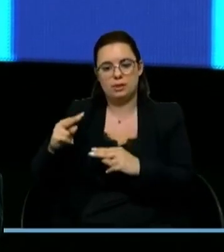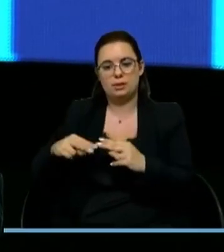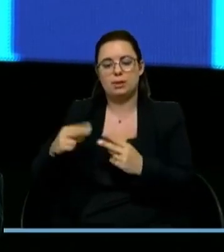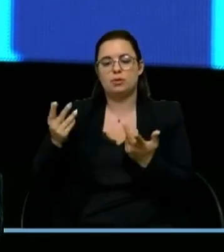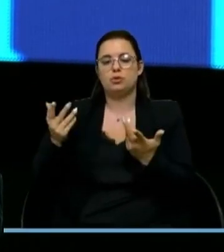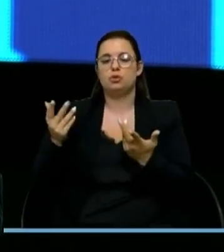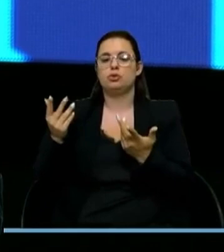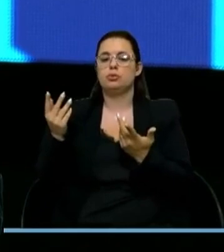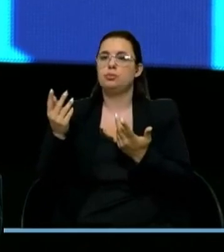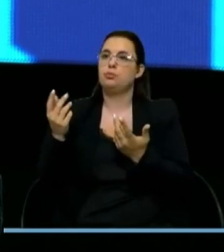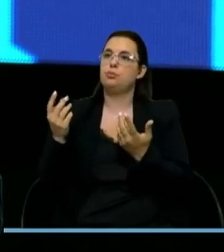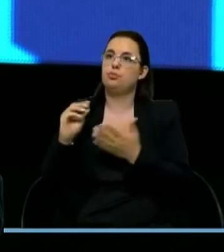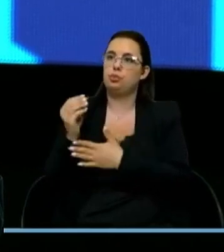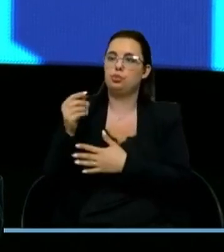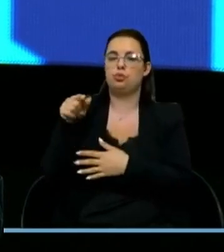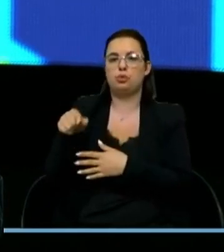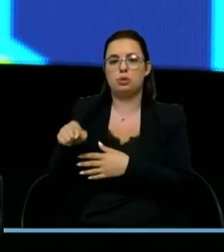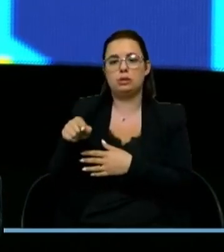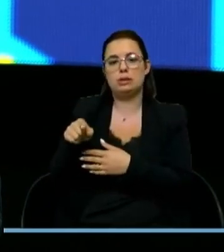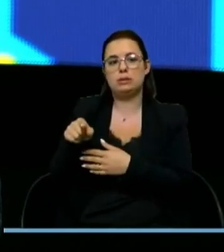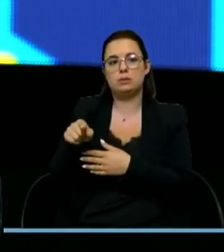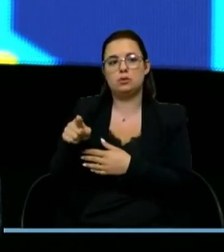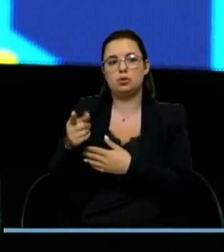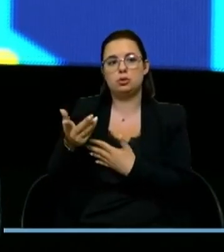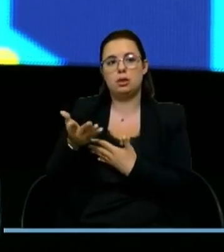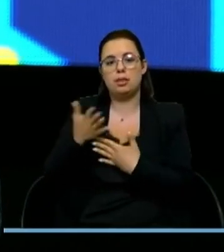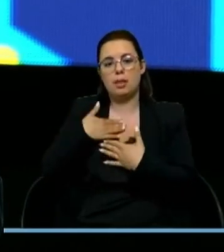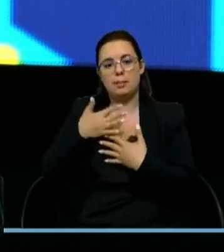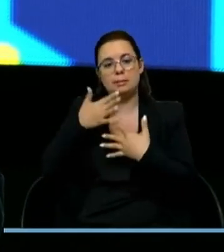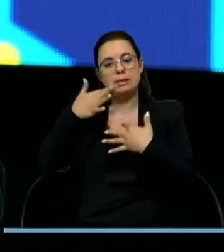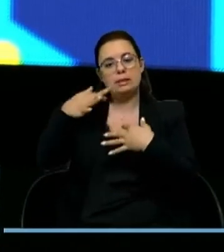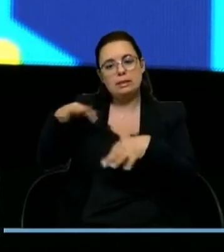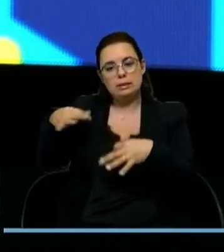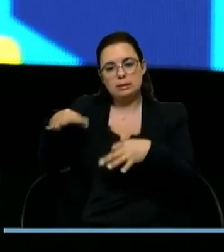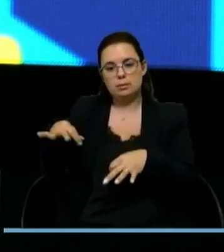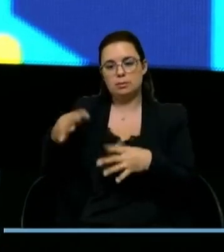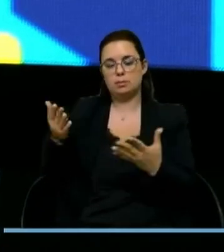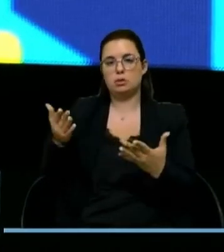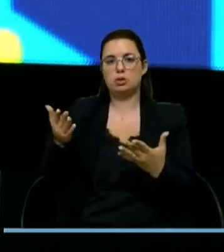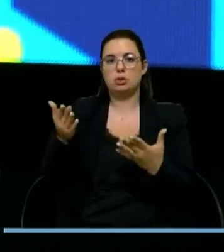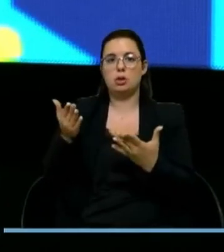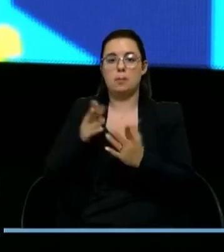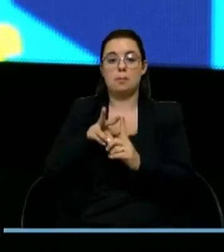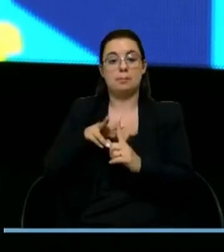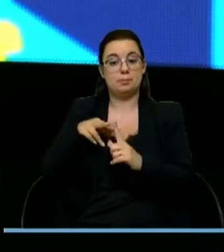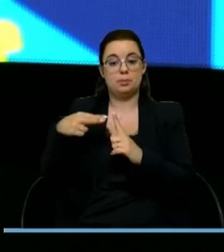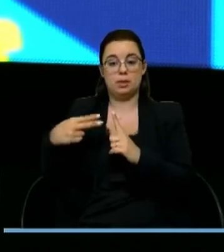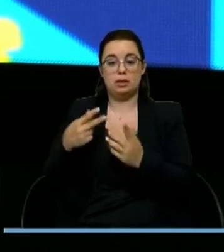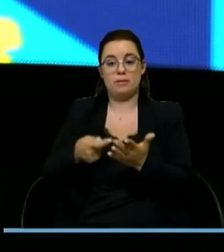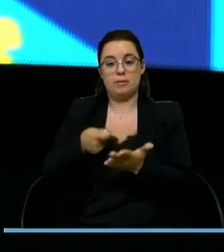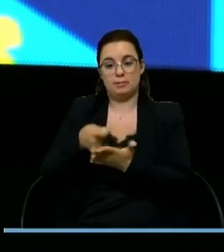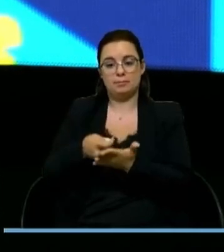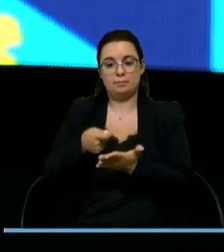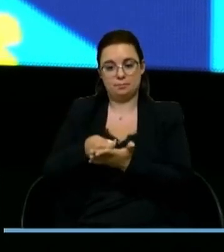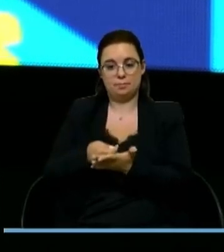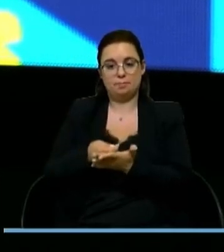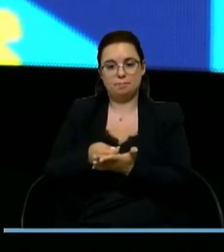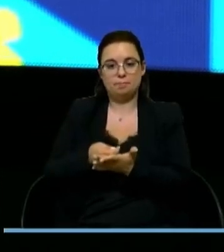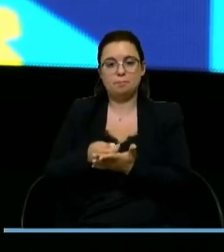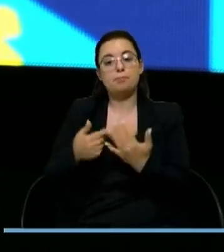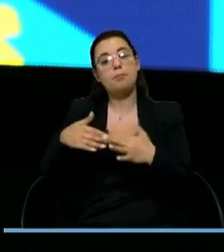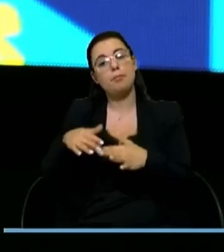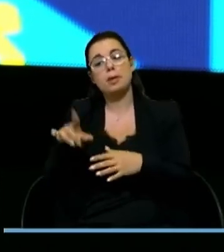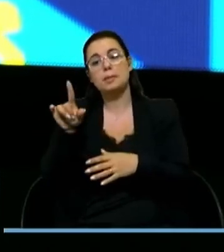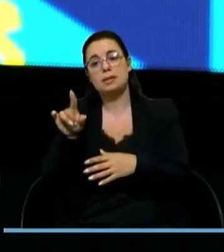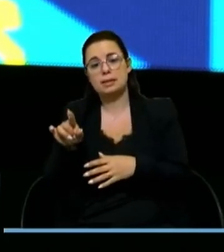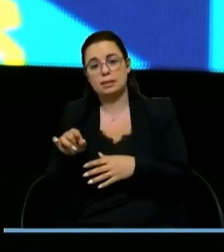a produtos financeiros esses que vão trazer simplicidade, não só do ponto de vista do investidor, portanto, mas